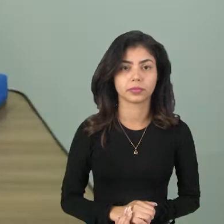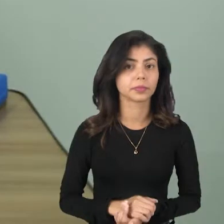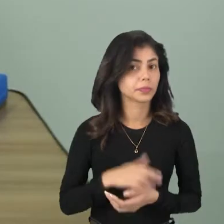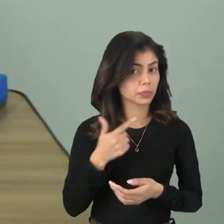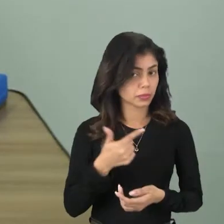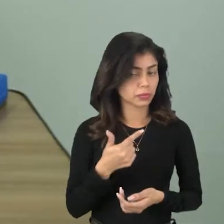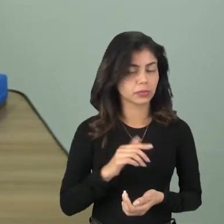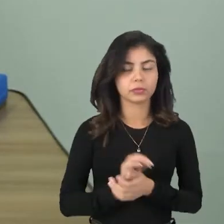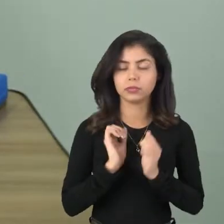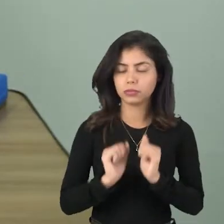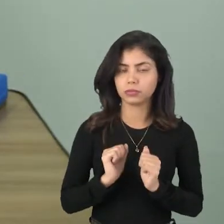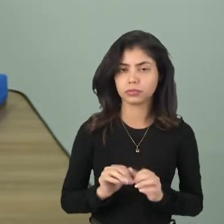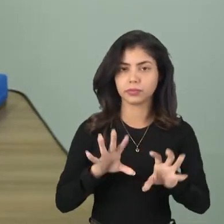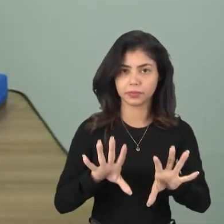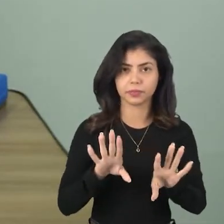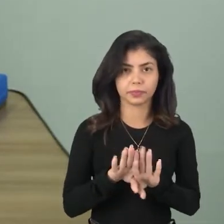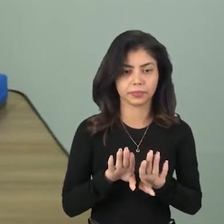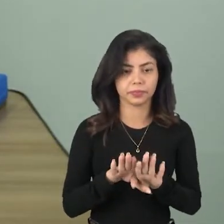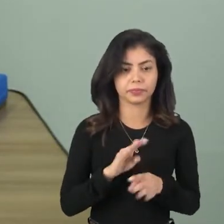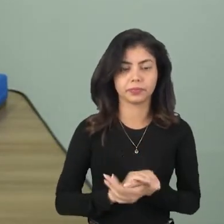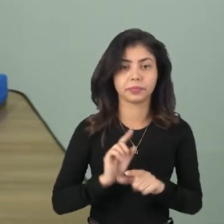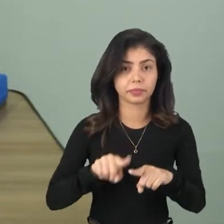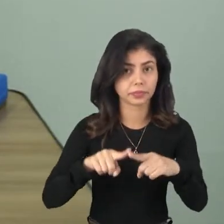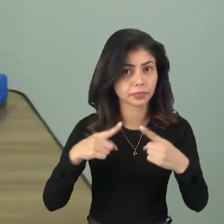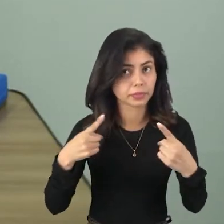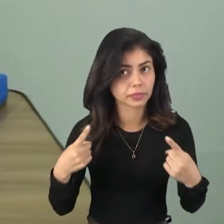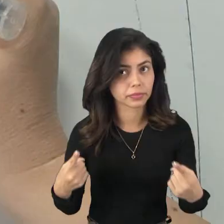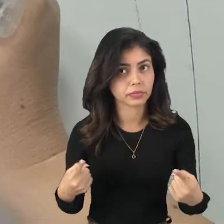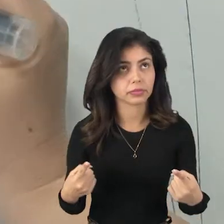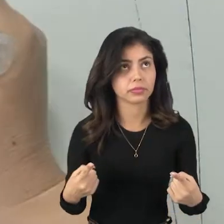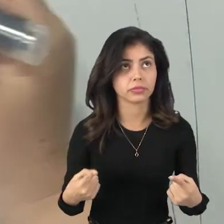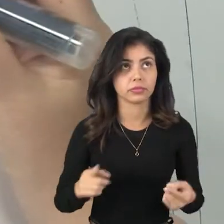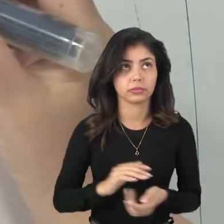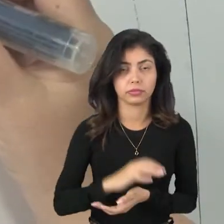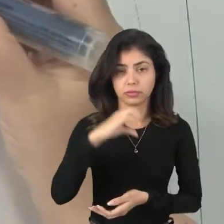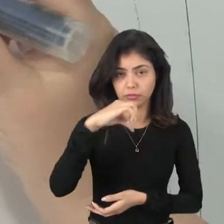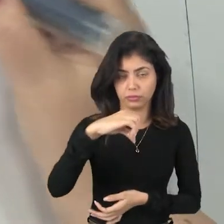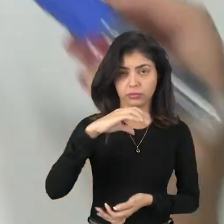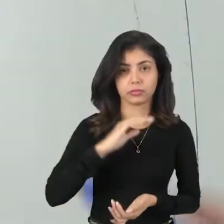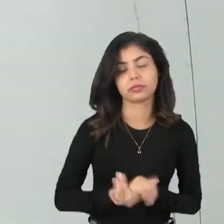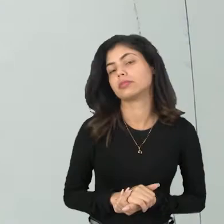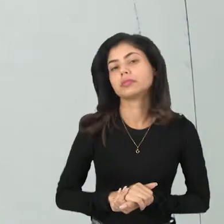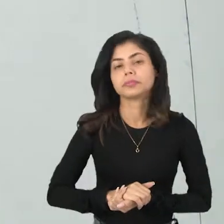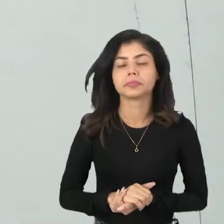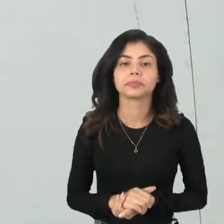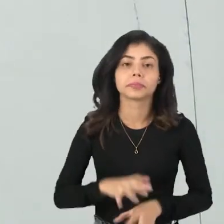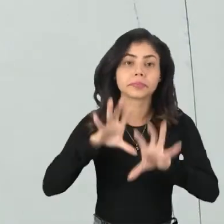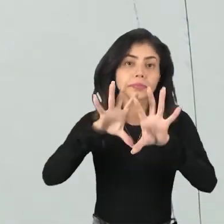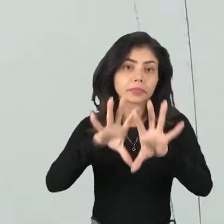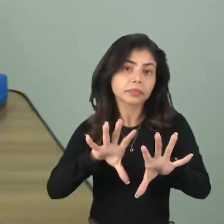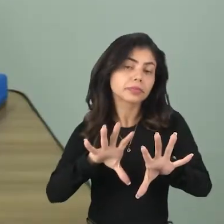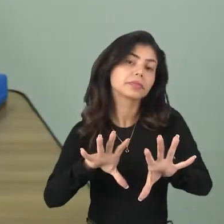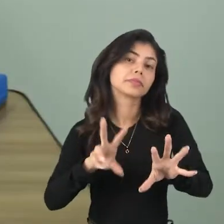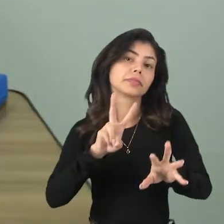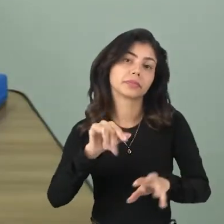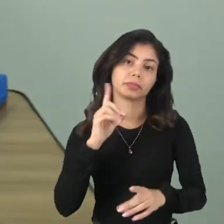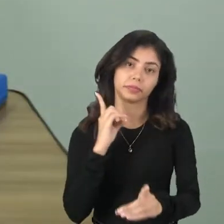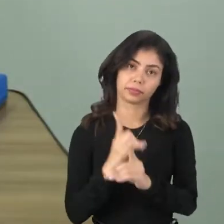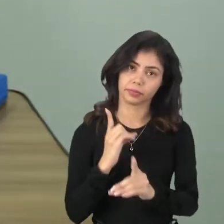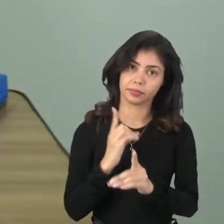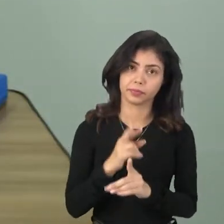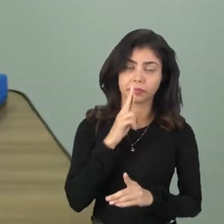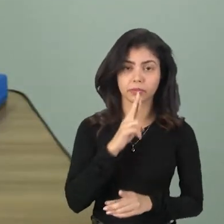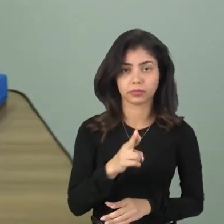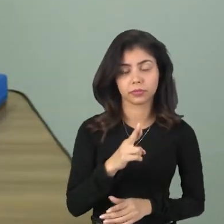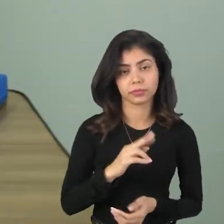mais 12 também pode ser mas 99 E aí ele vai